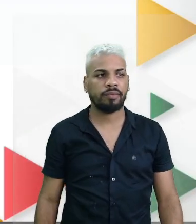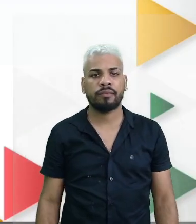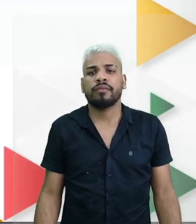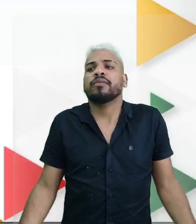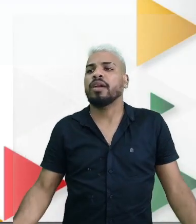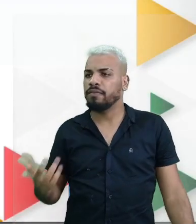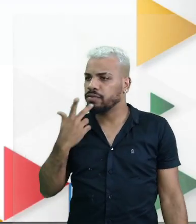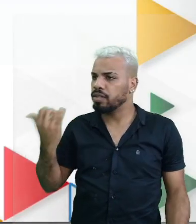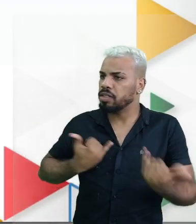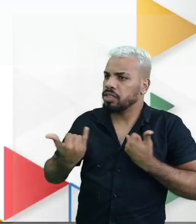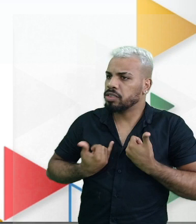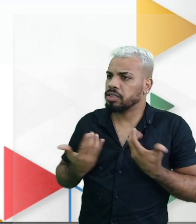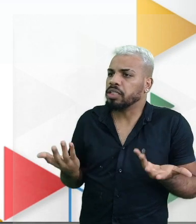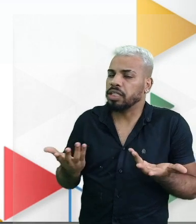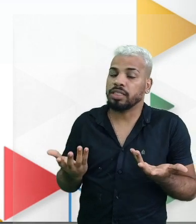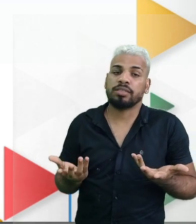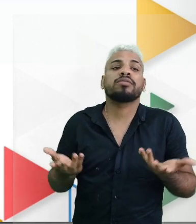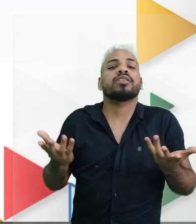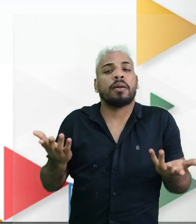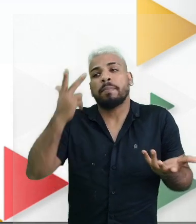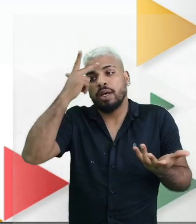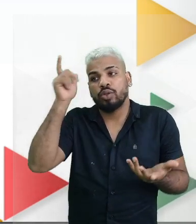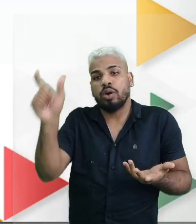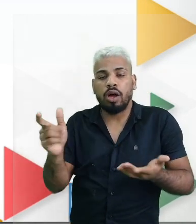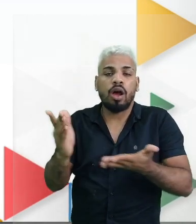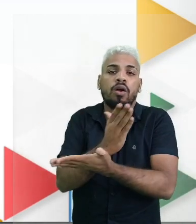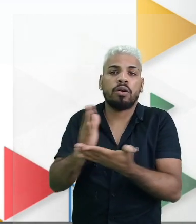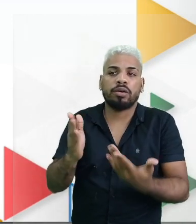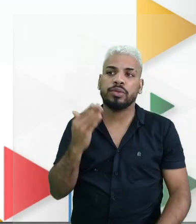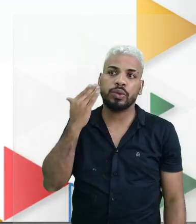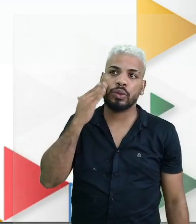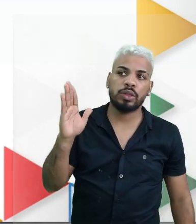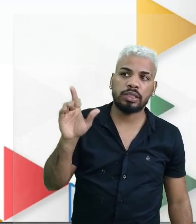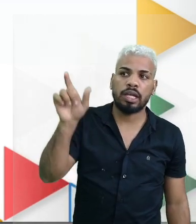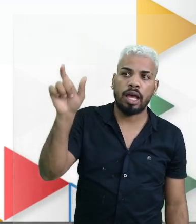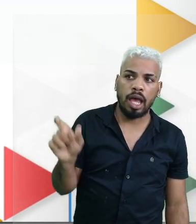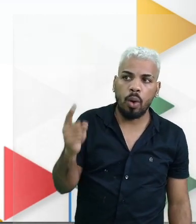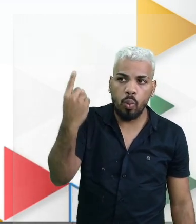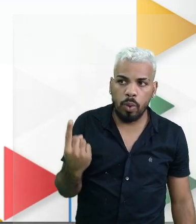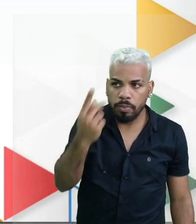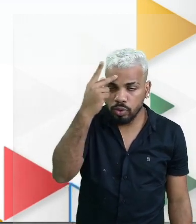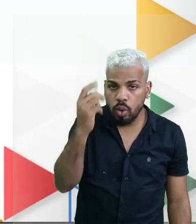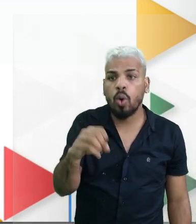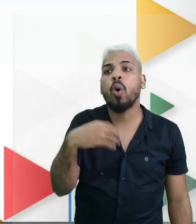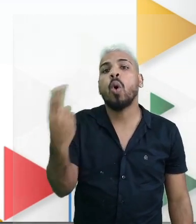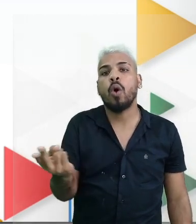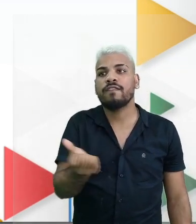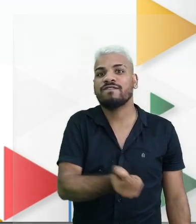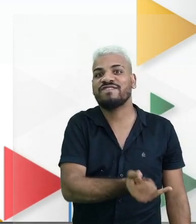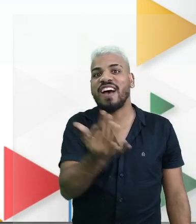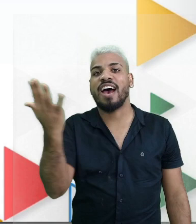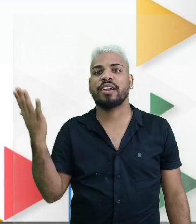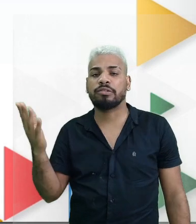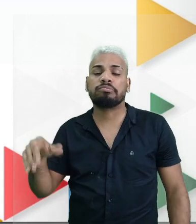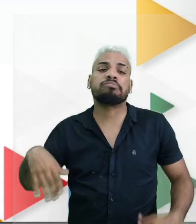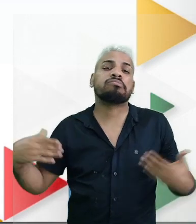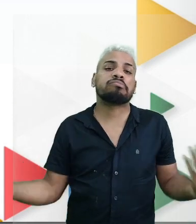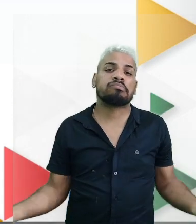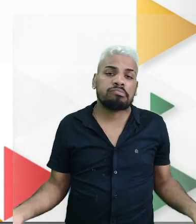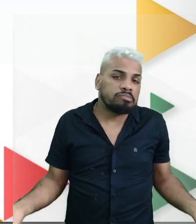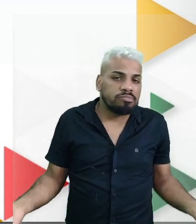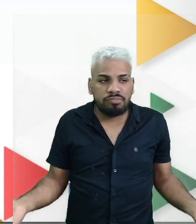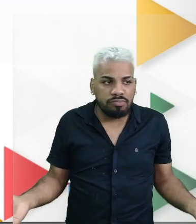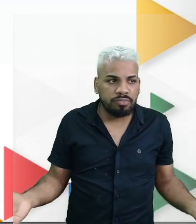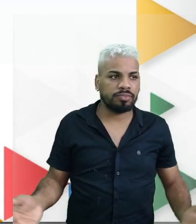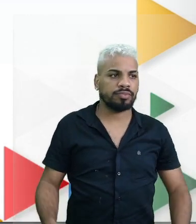está dizendo? Eles dizem, alguém está dizendo, não sei se é singular ou plural, é o sujeito